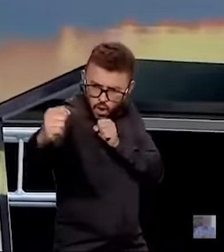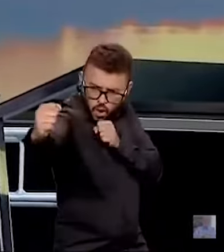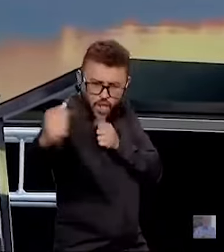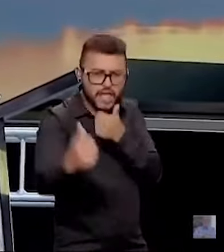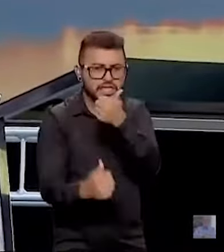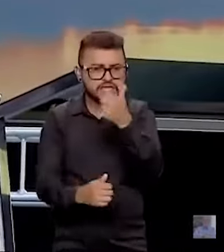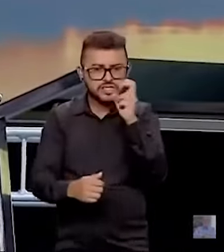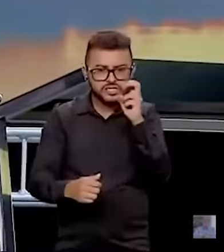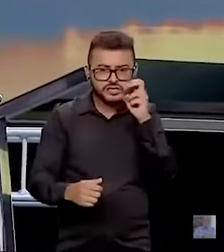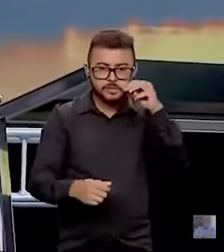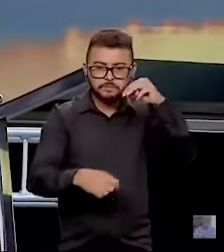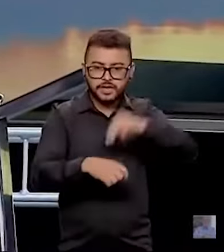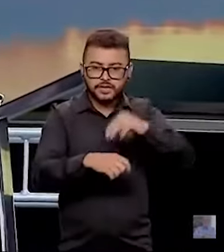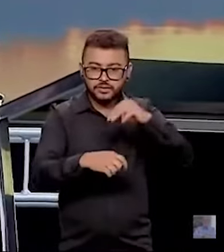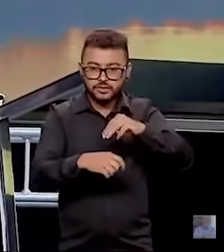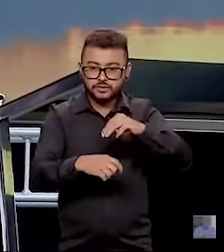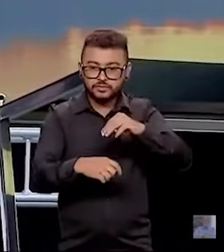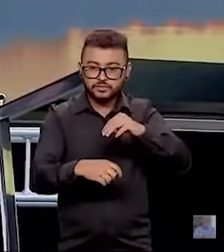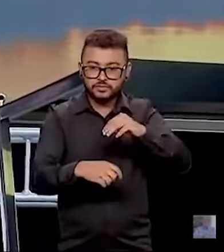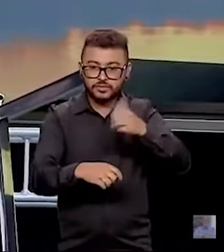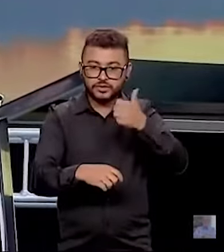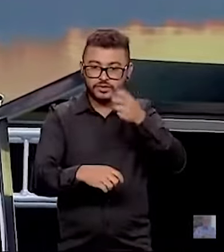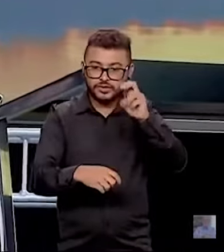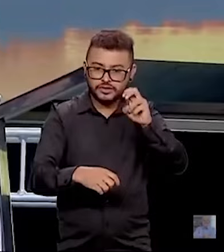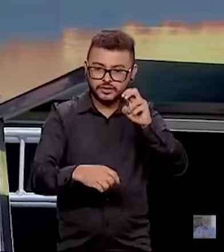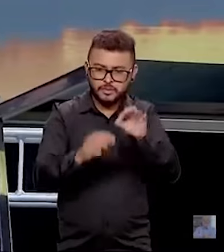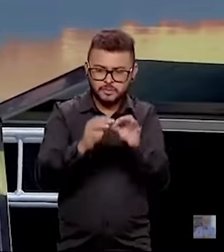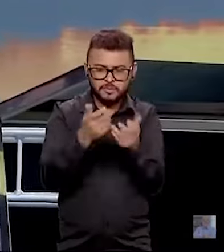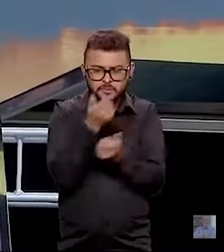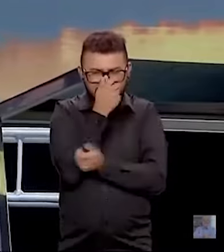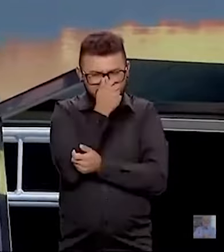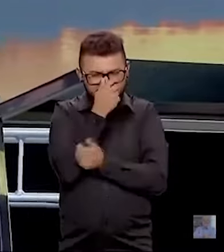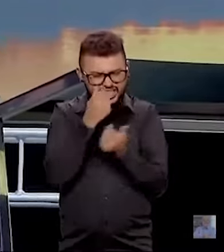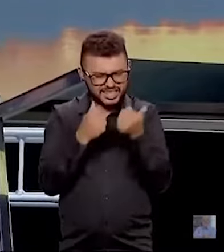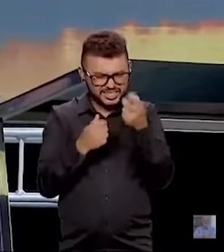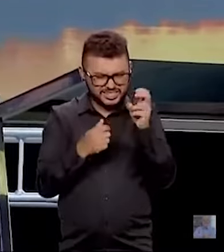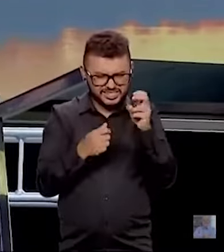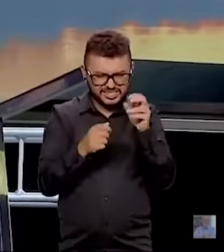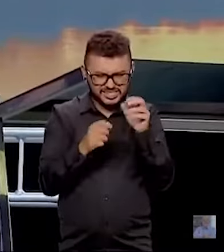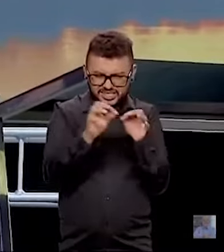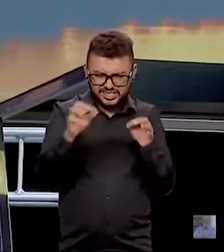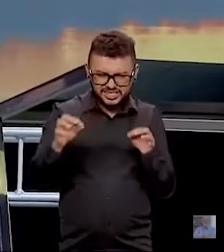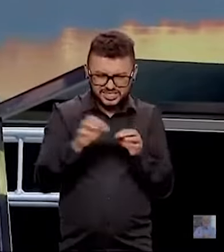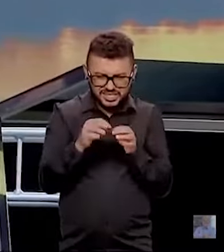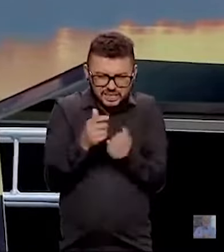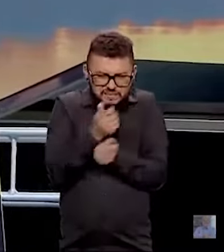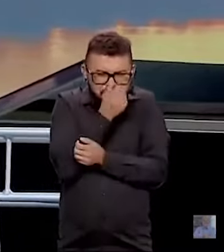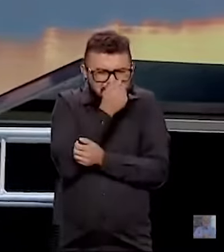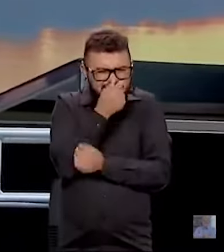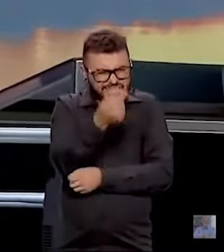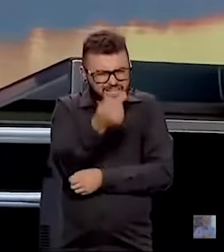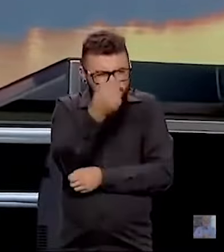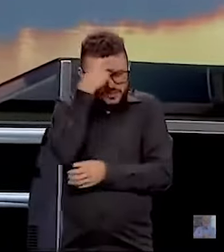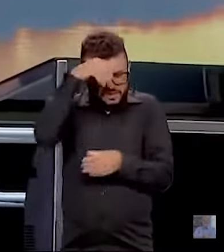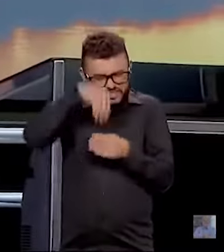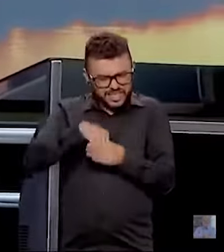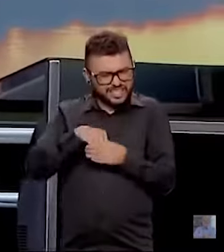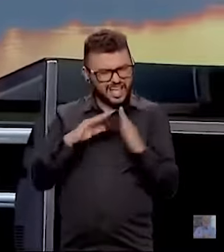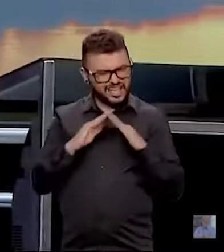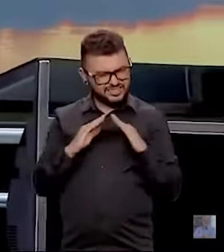15 metros quadrados para que as pessoas pobres fiquem lá durante com 7